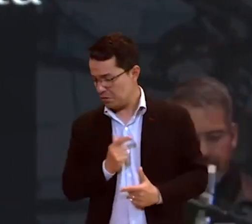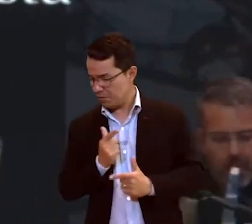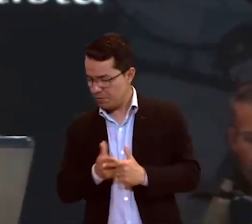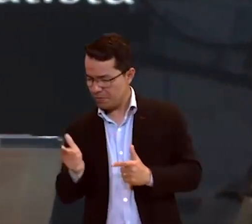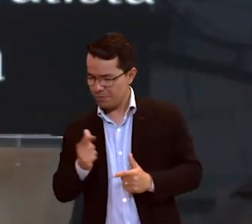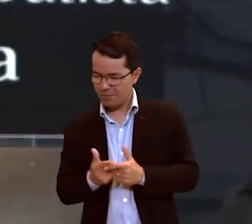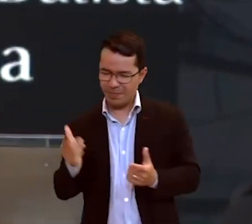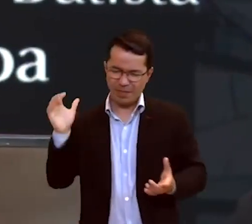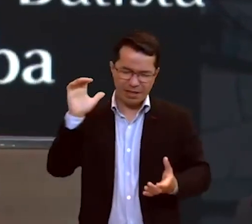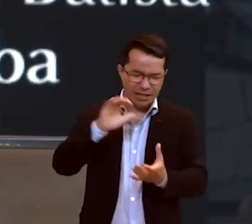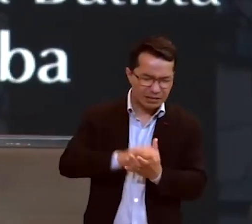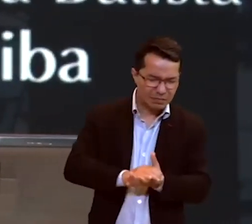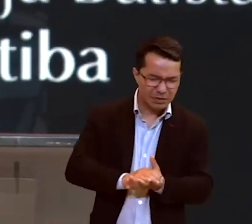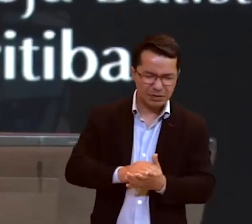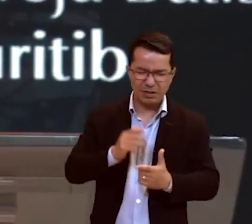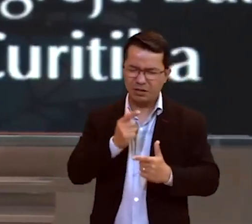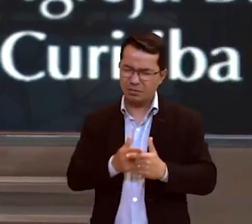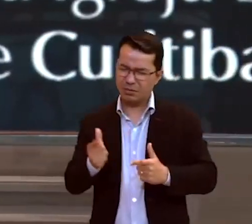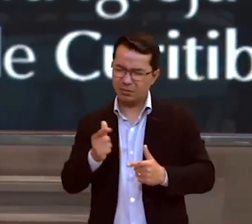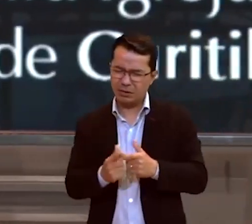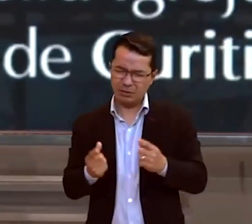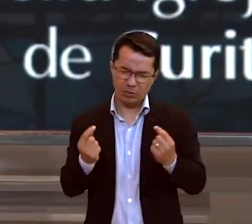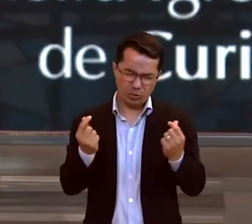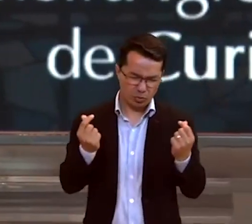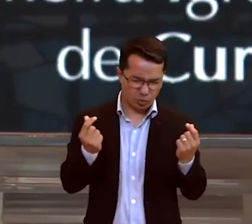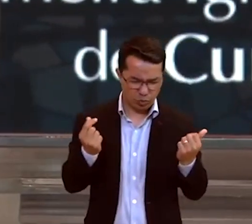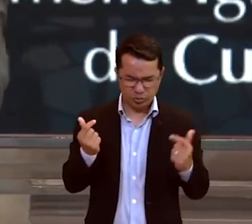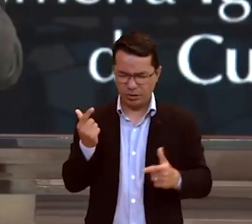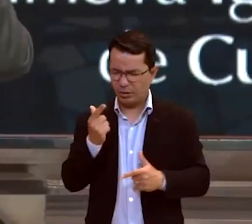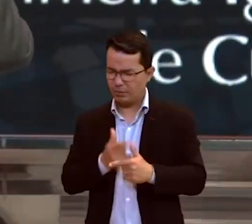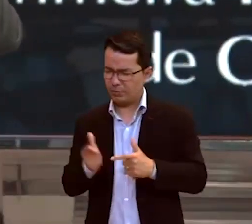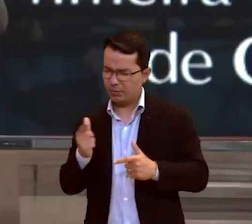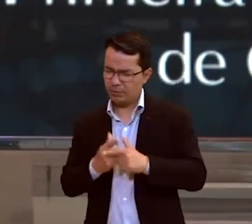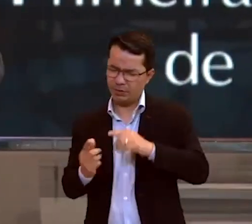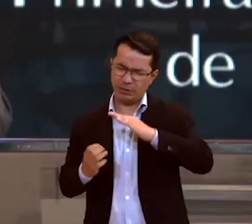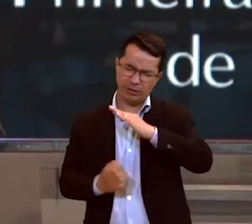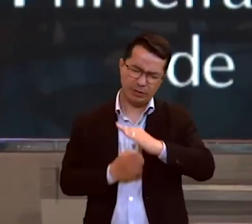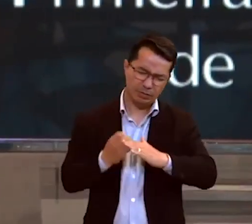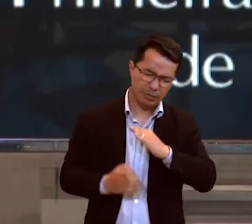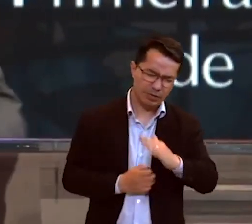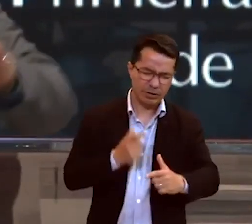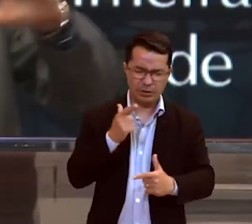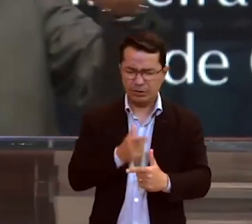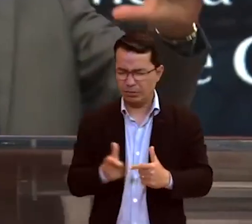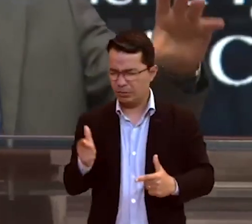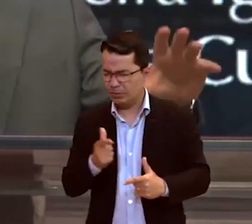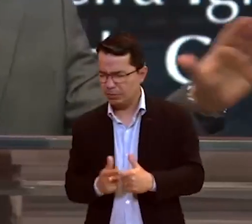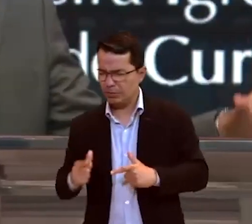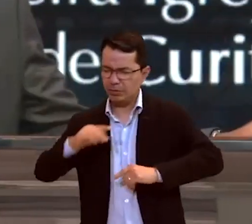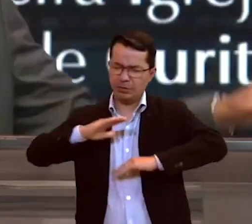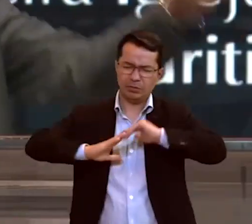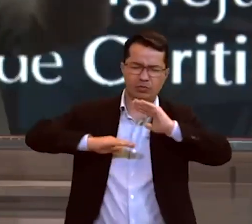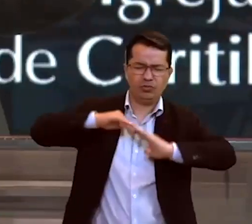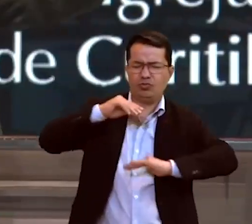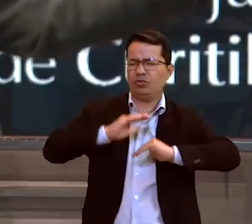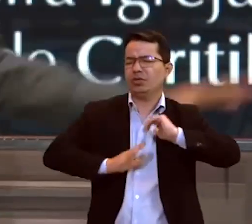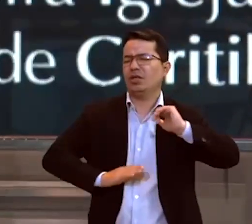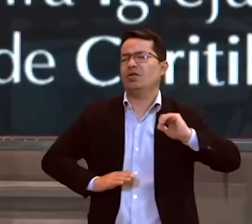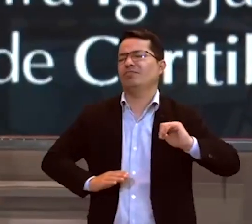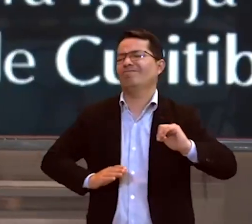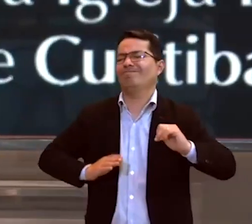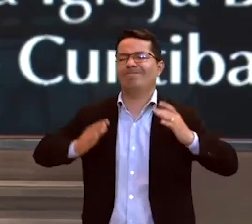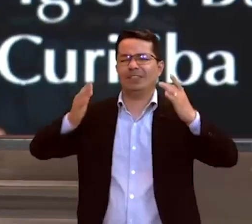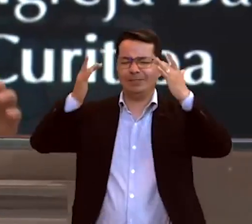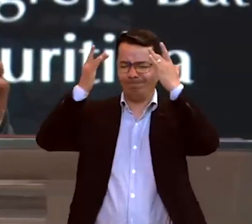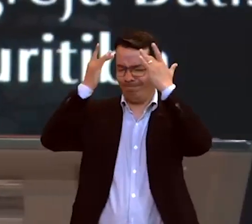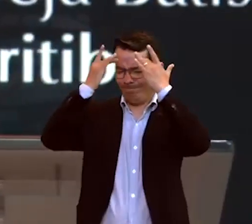problemas financeiros, sobre os problemas na empresa, sobre os problemas profissionais. Senhor, talvez são tão diferentes uns